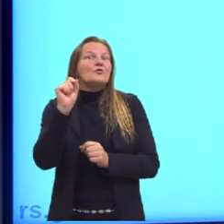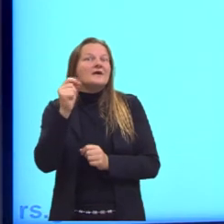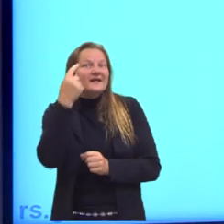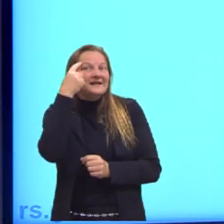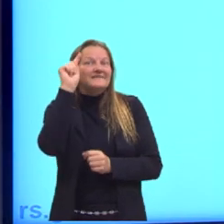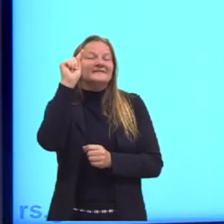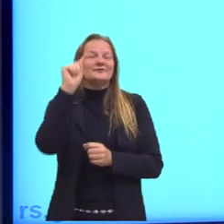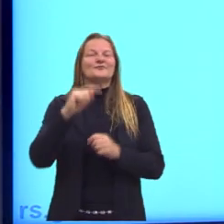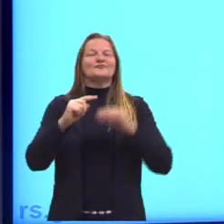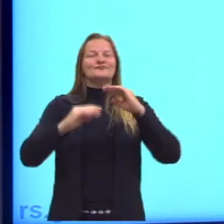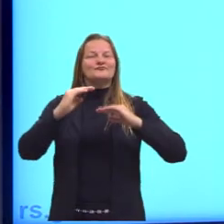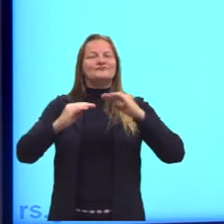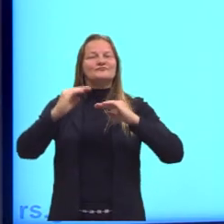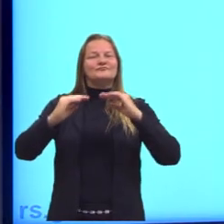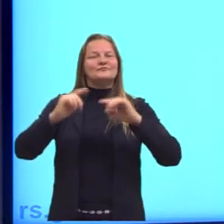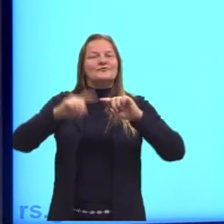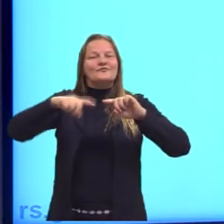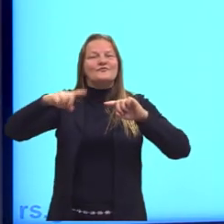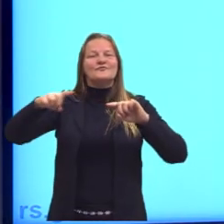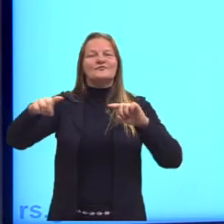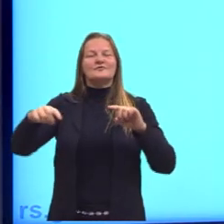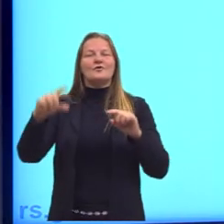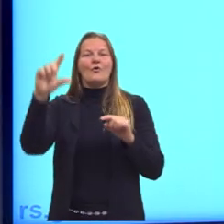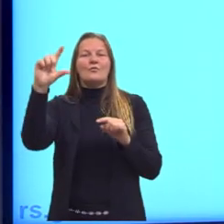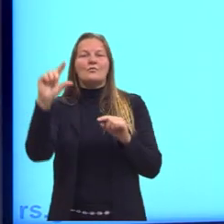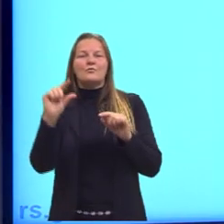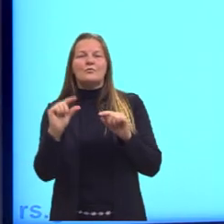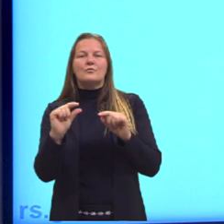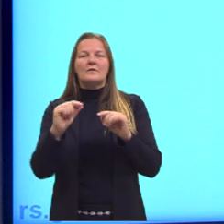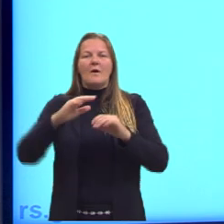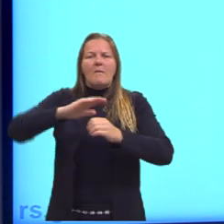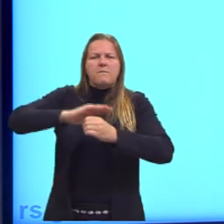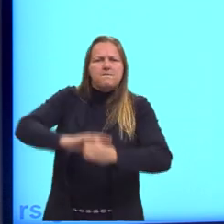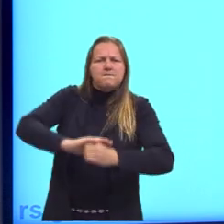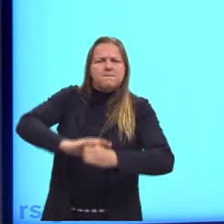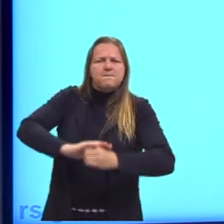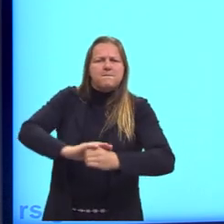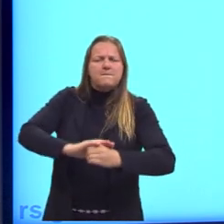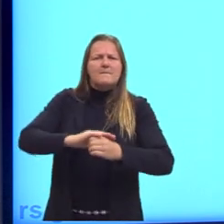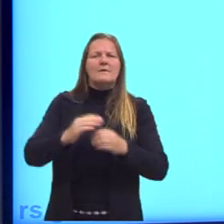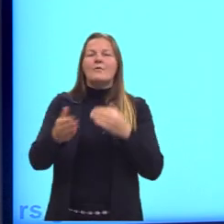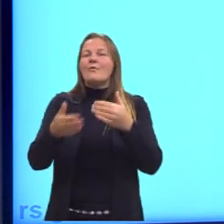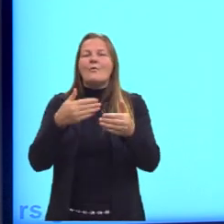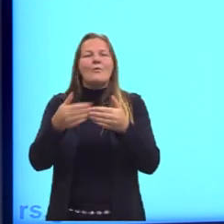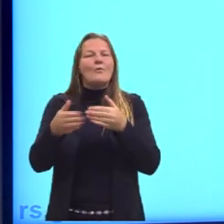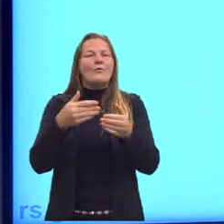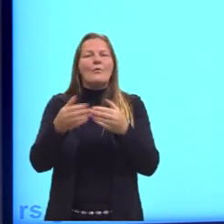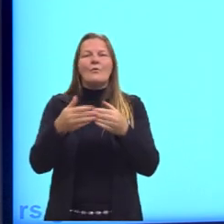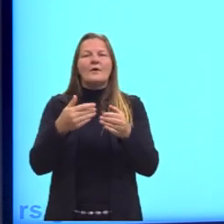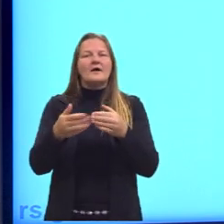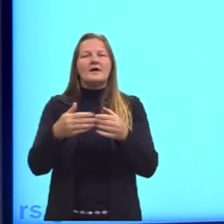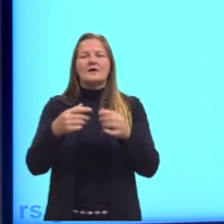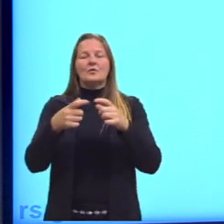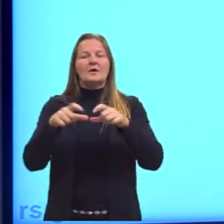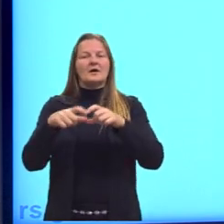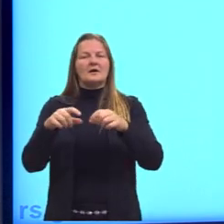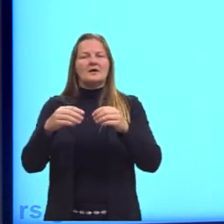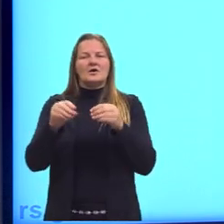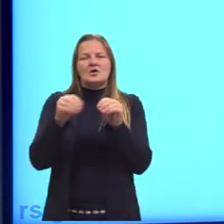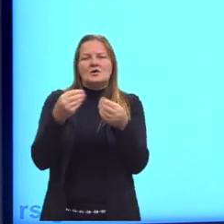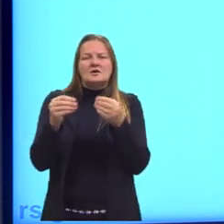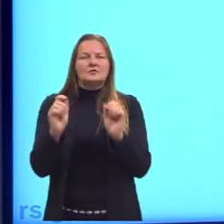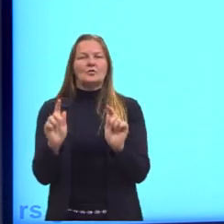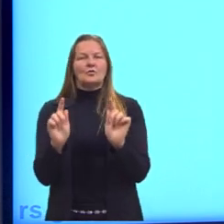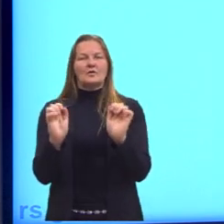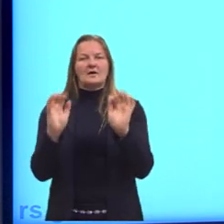uma variação aumento ou diminuição de pressão né em qualquer ponto de um fluido pode ser líquido